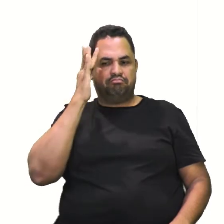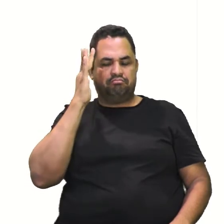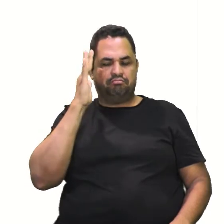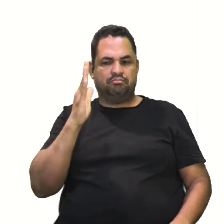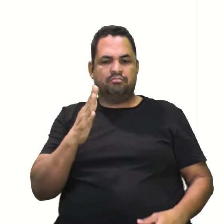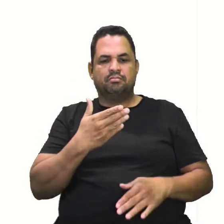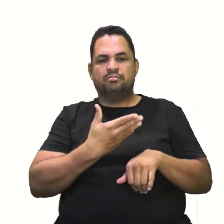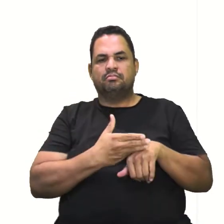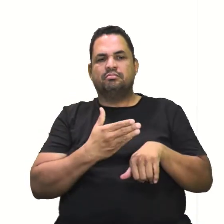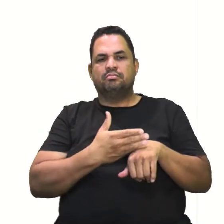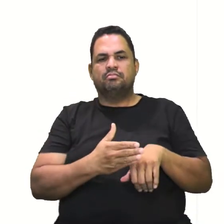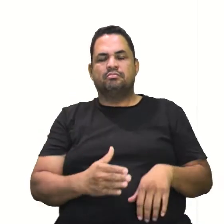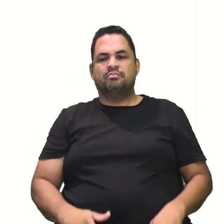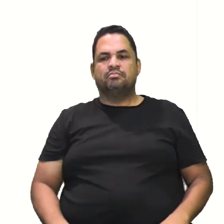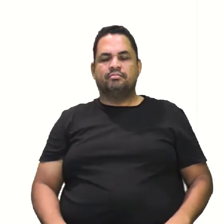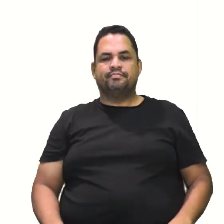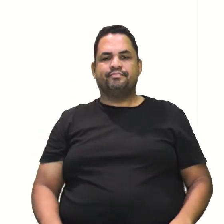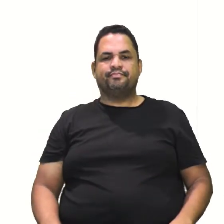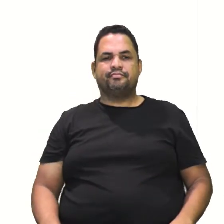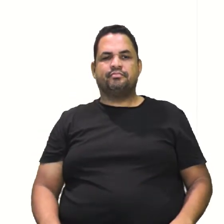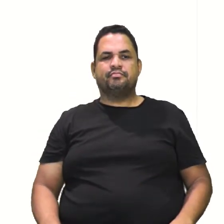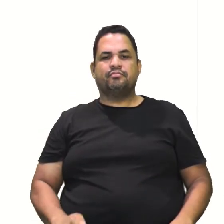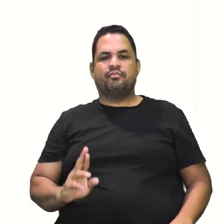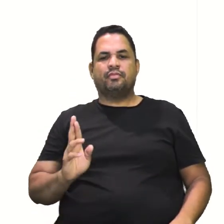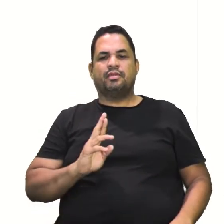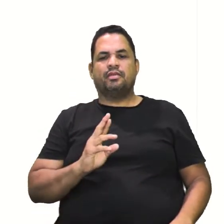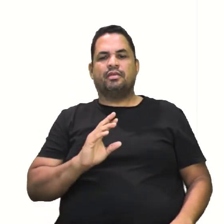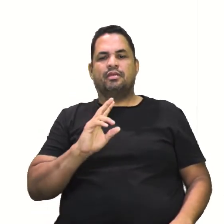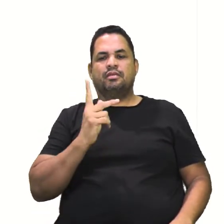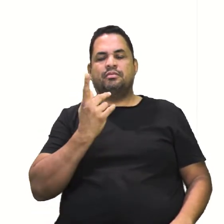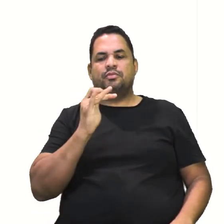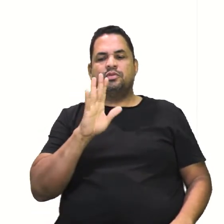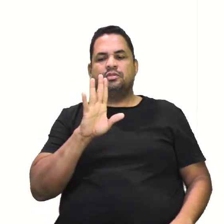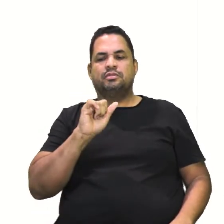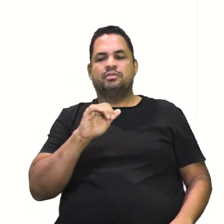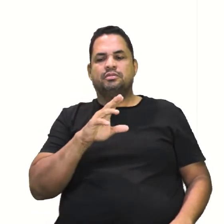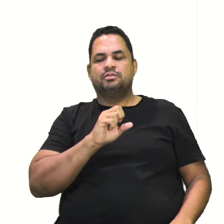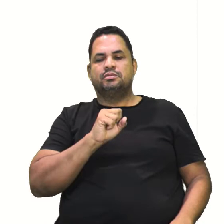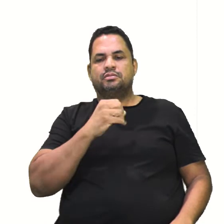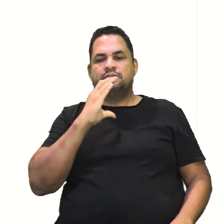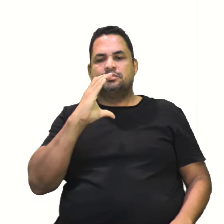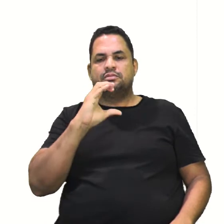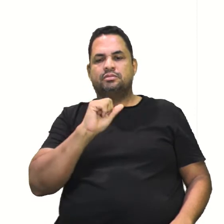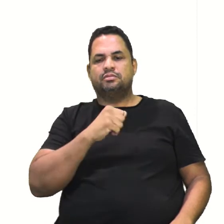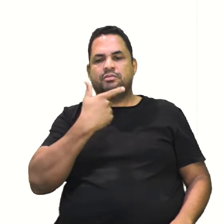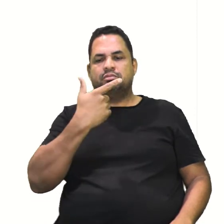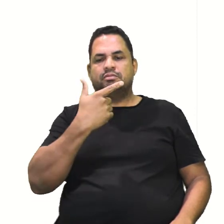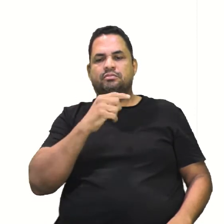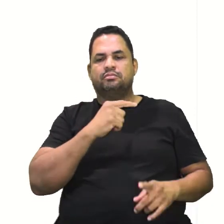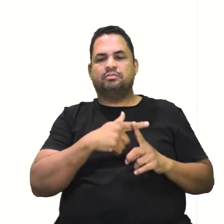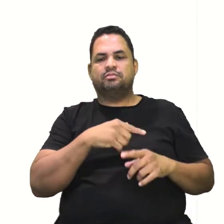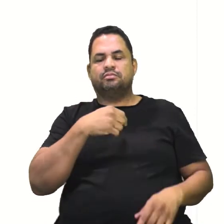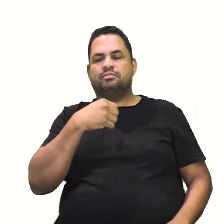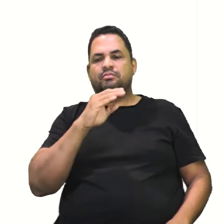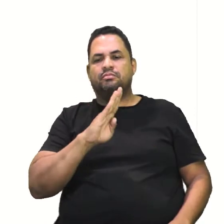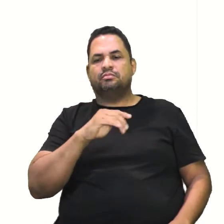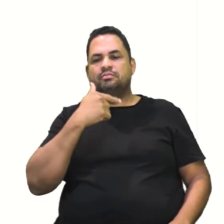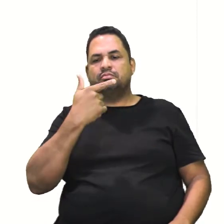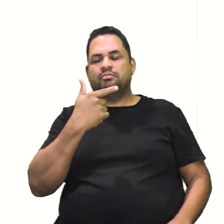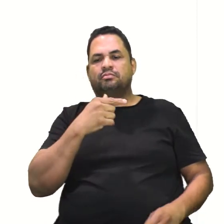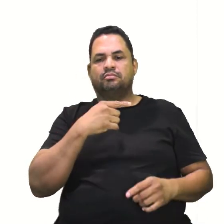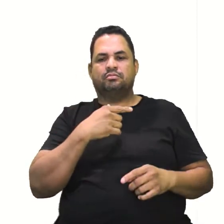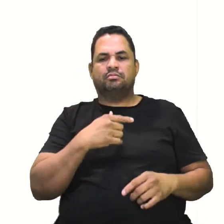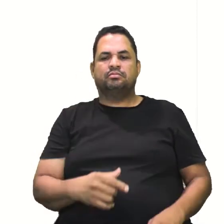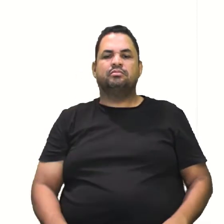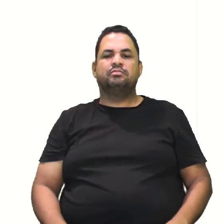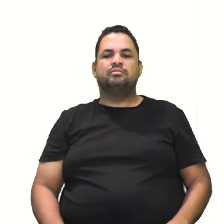Então vamos praticar. Nesse caso, quem é a hipotenusa é o nosso C, né? C ao quadrado é igual a ao quadrado mais B